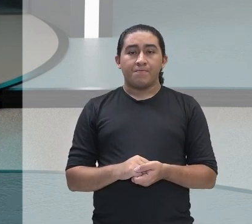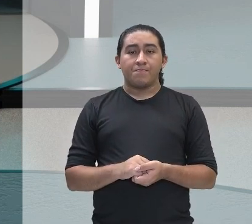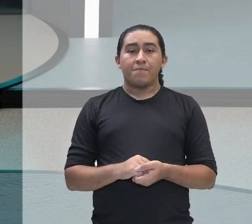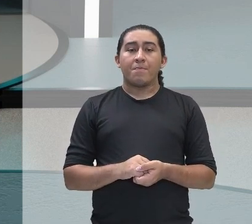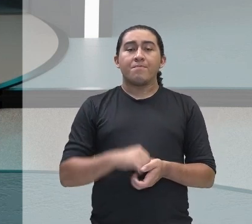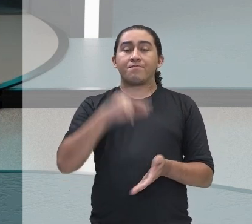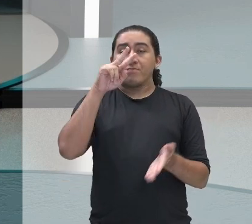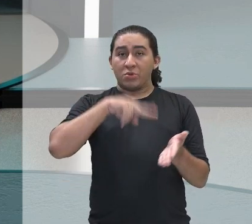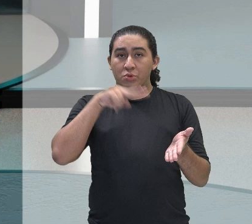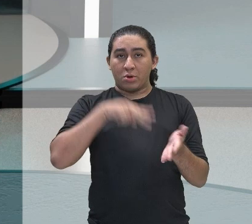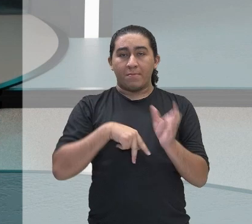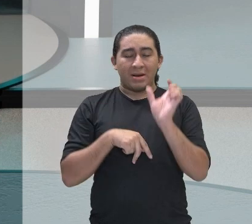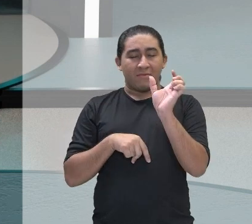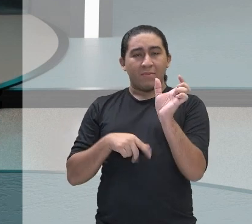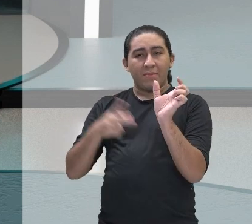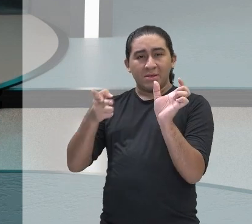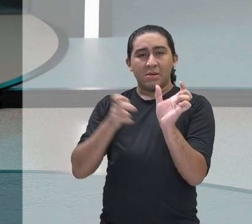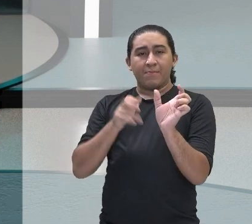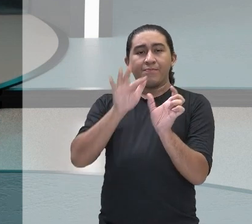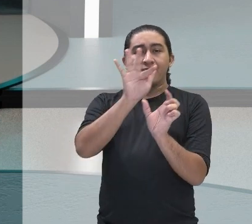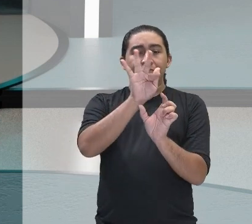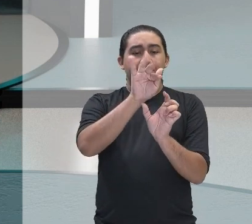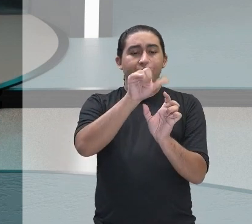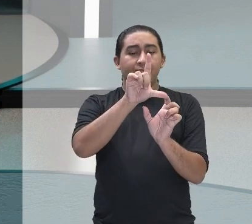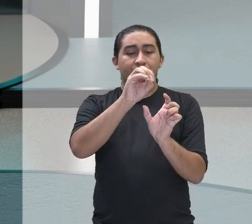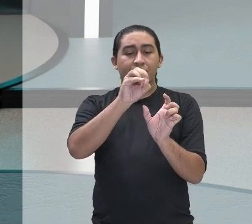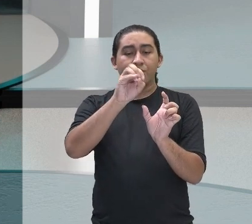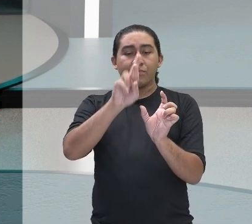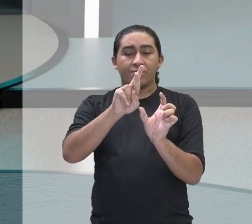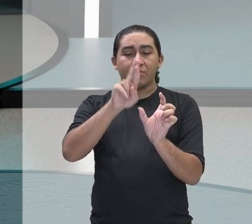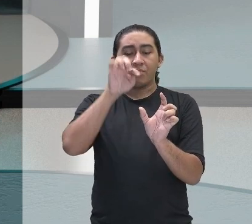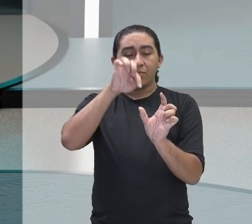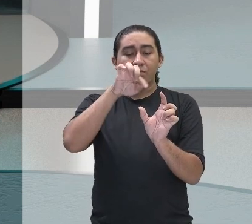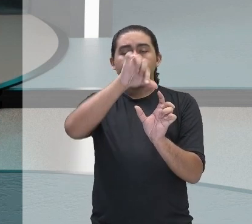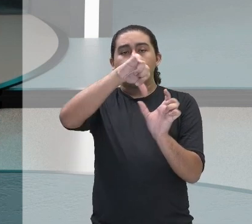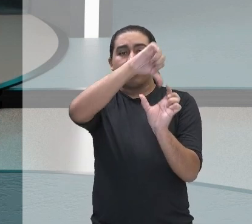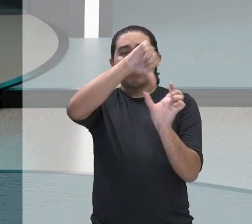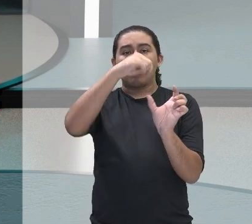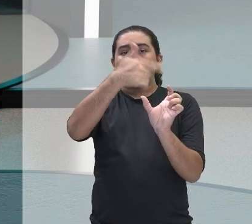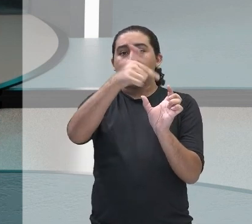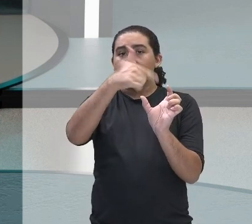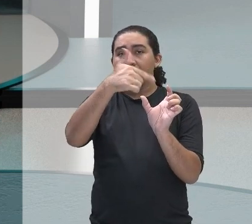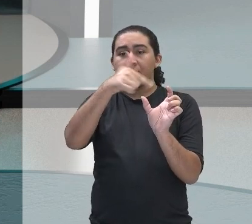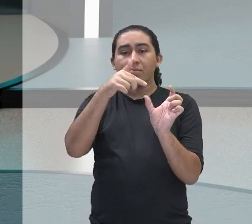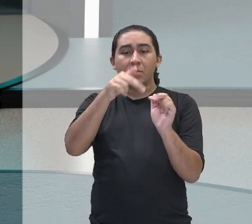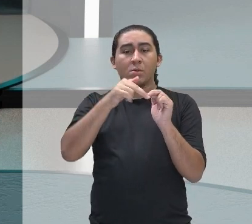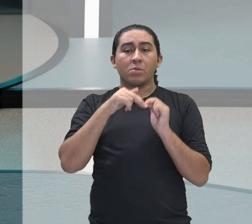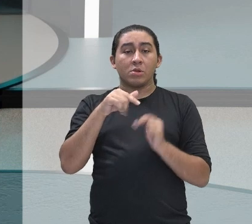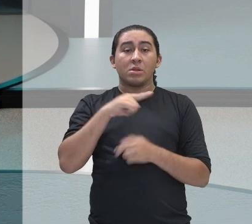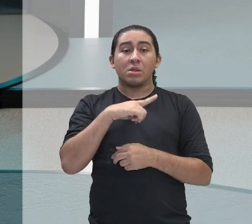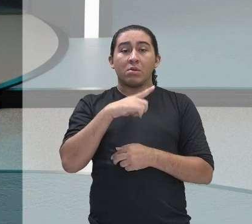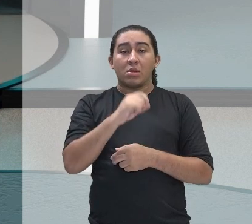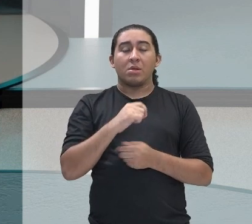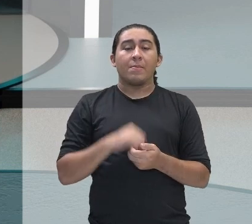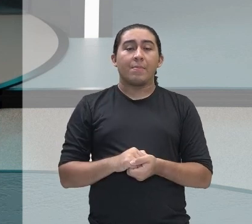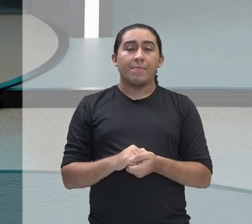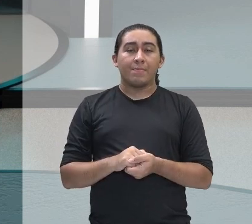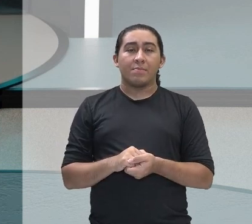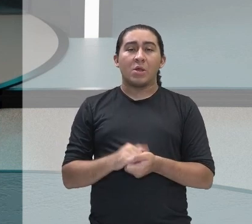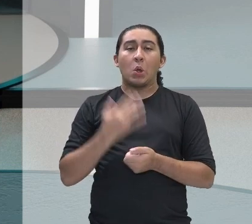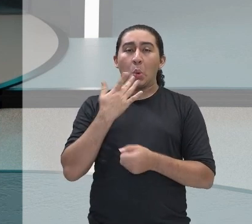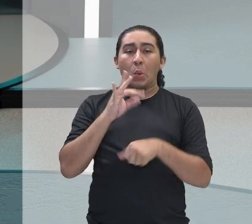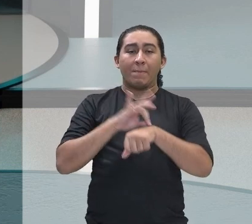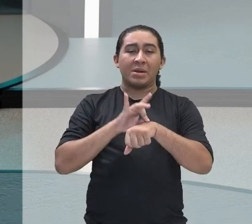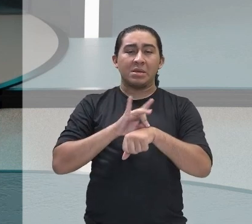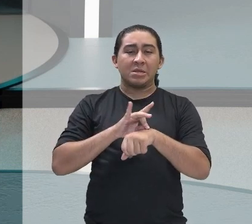veja que o radical não vai se transformar, por isso o destaque aí, ó. Flor, flor, flor,